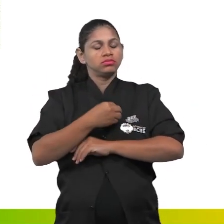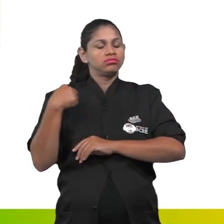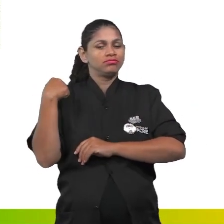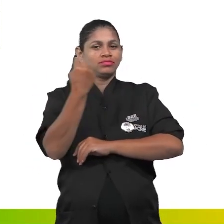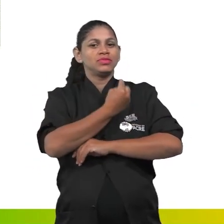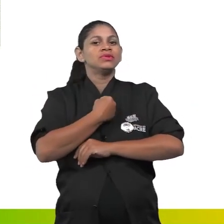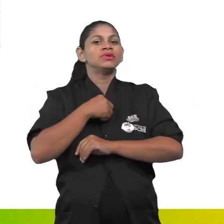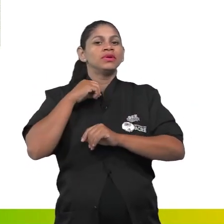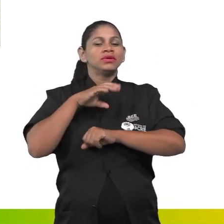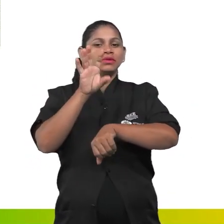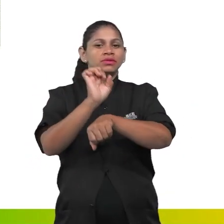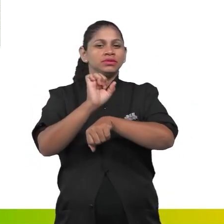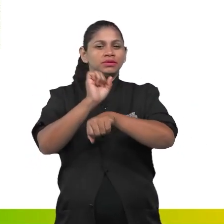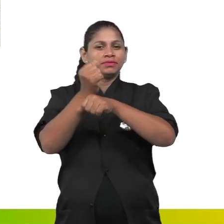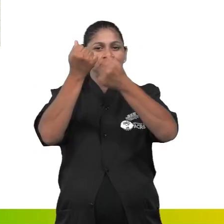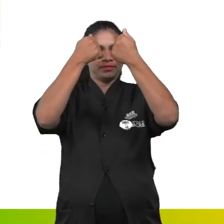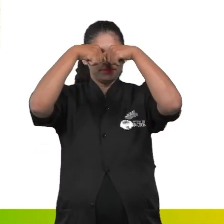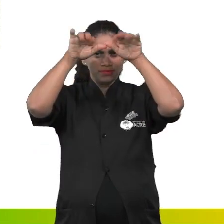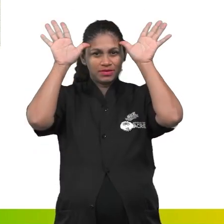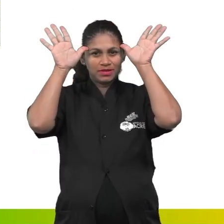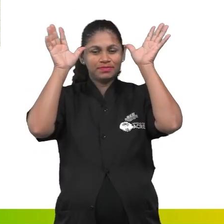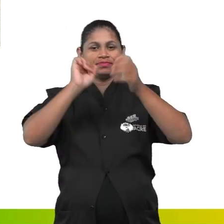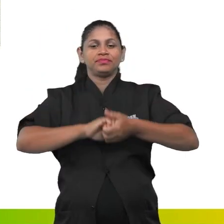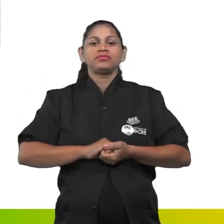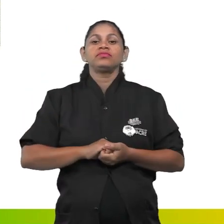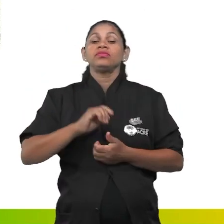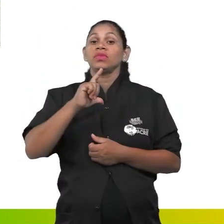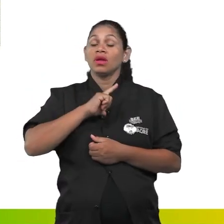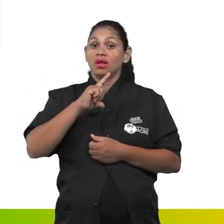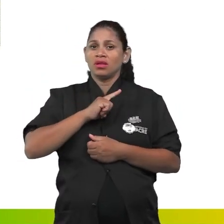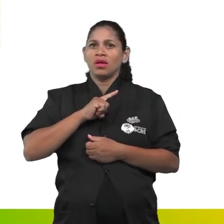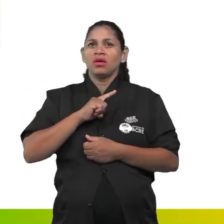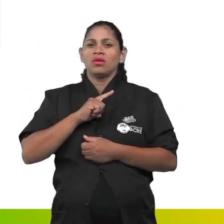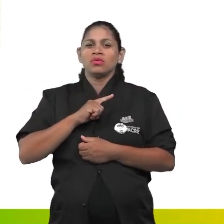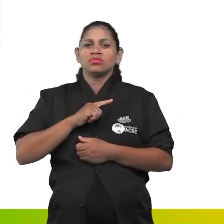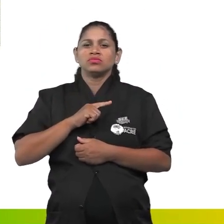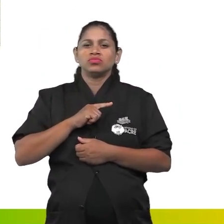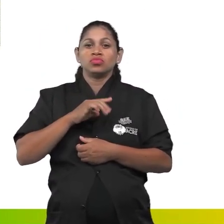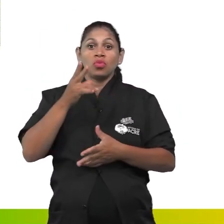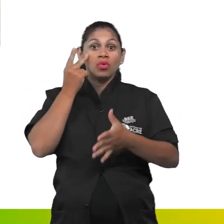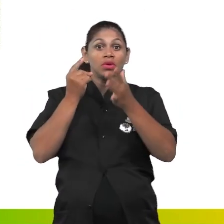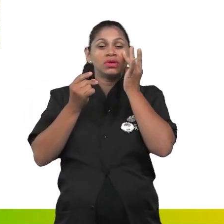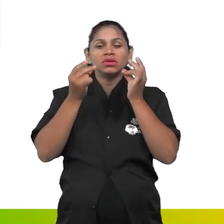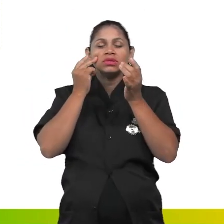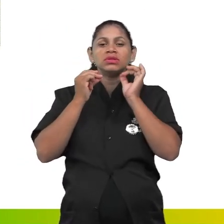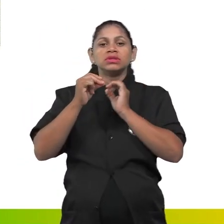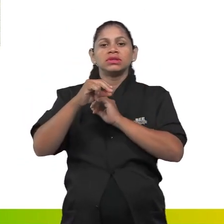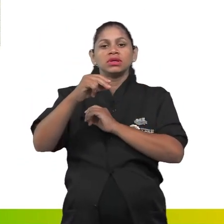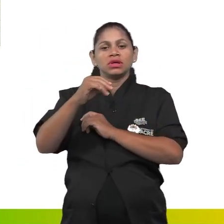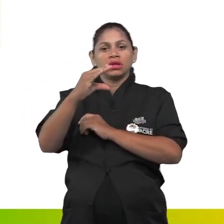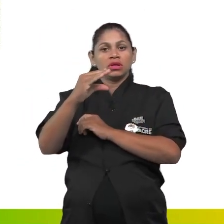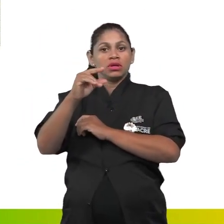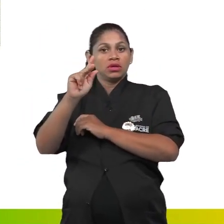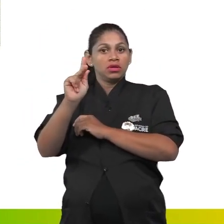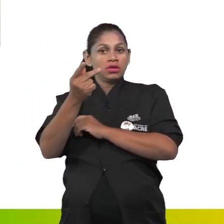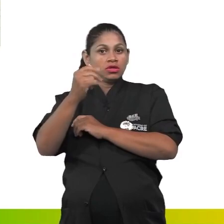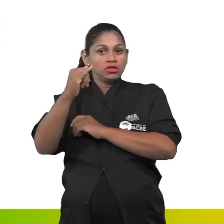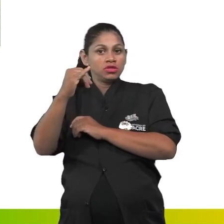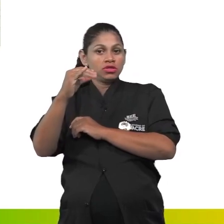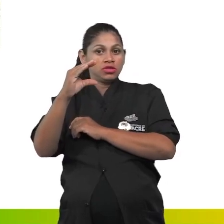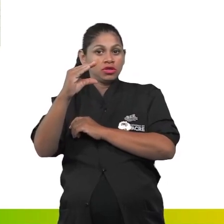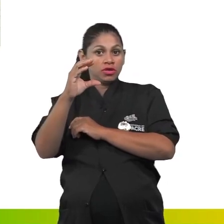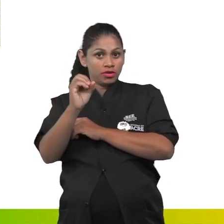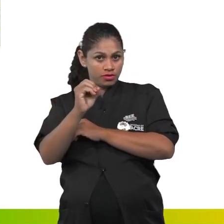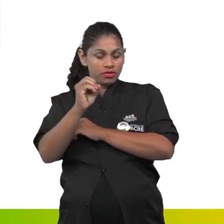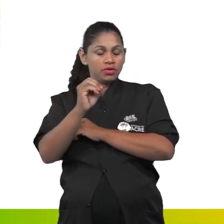né? É uma peça chamada Chico Vive, e ela foi até apresentada por alunos do